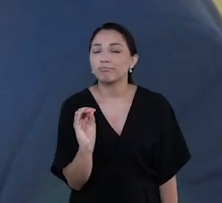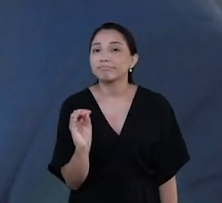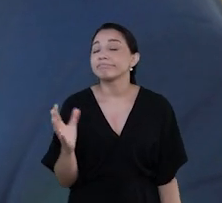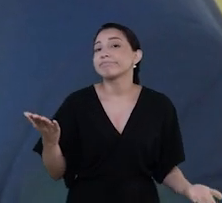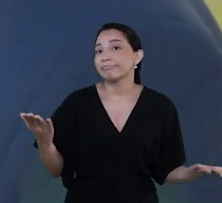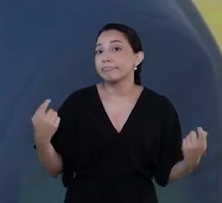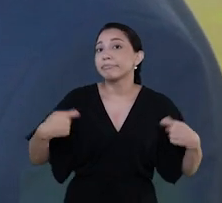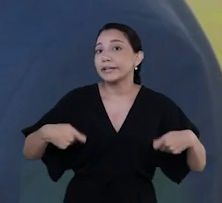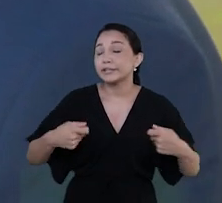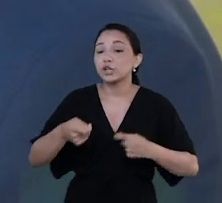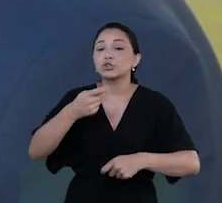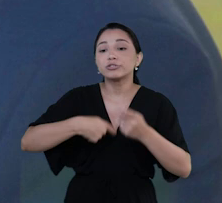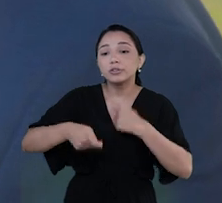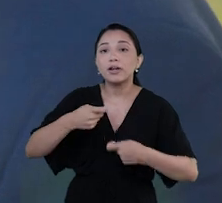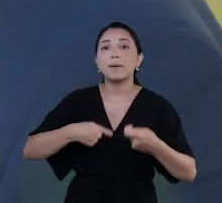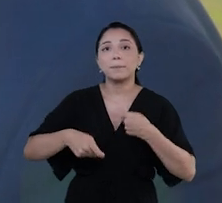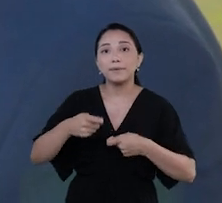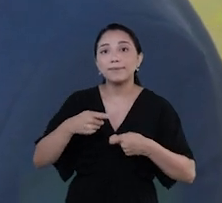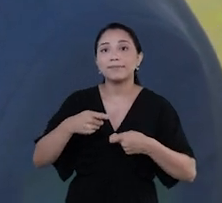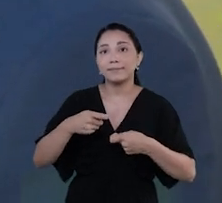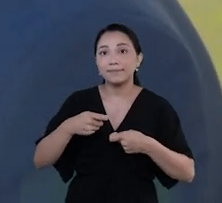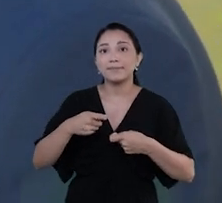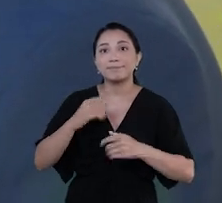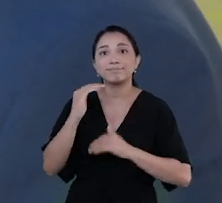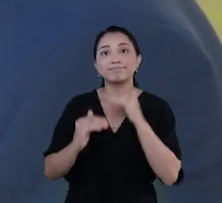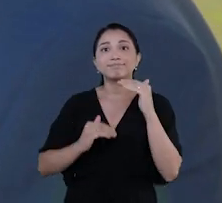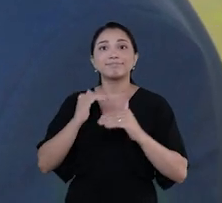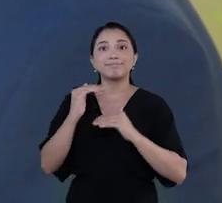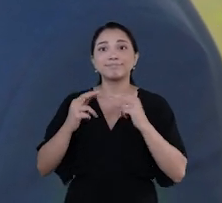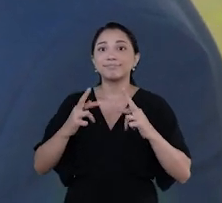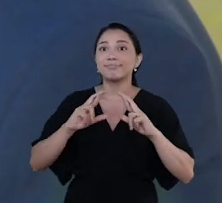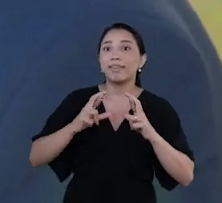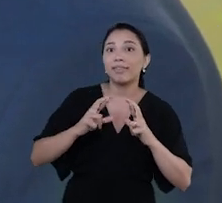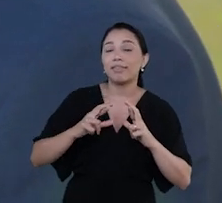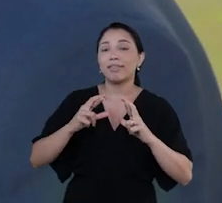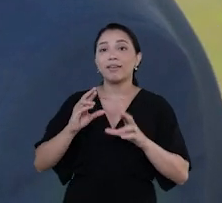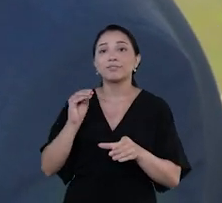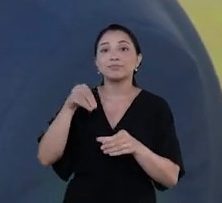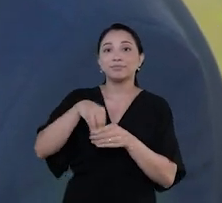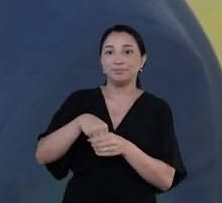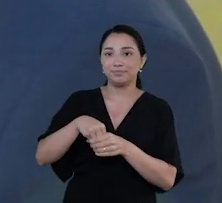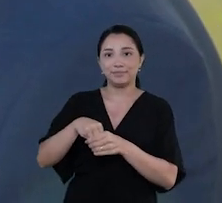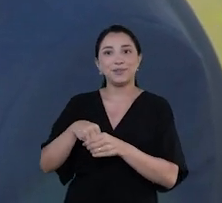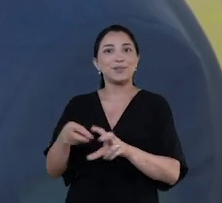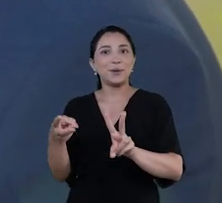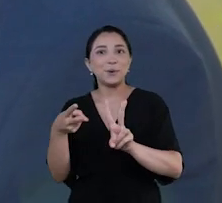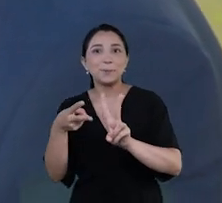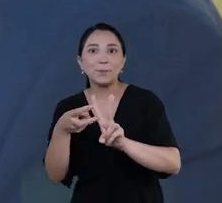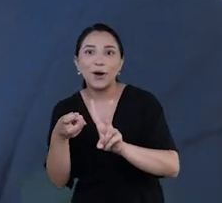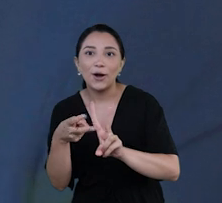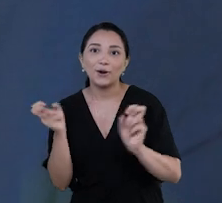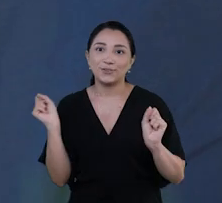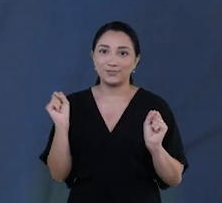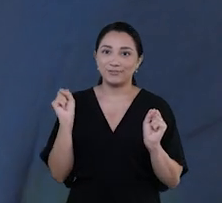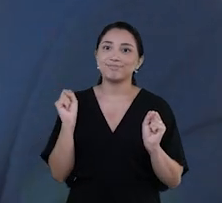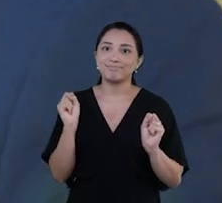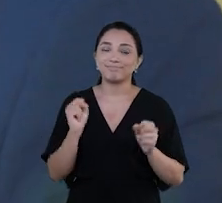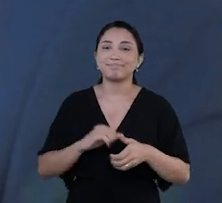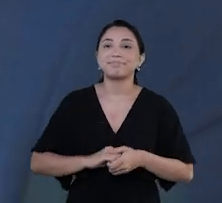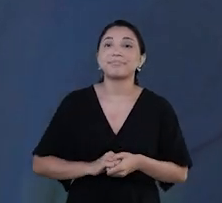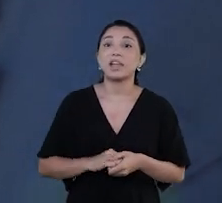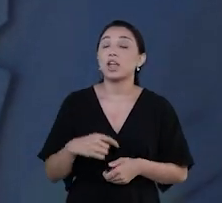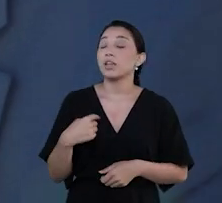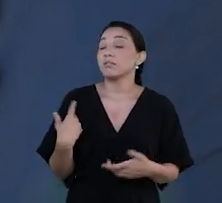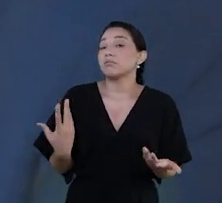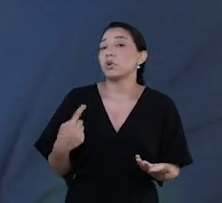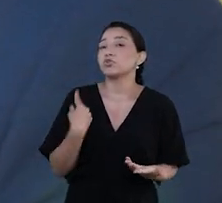povos né Principalmente os povos originários os povos tradicionais né que e então o que que nós estamos fazendo desenvolvendo essas